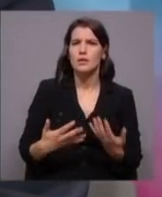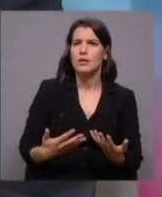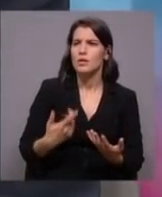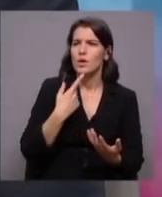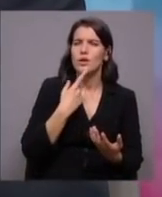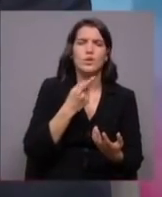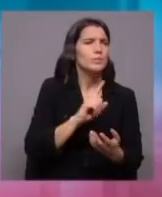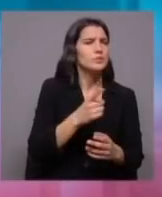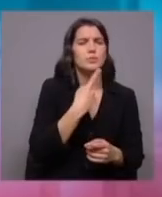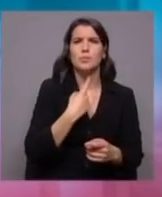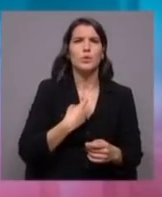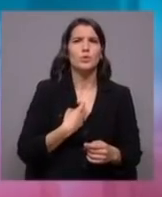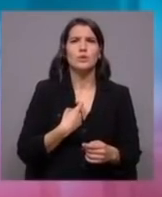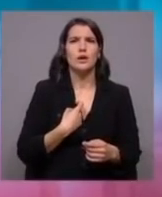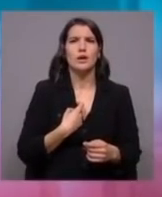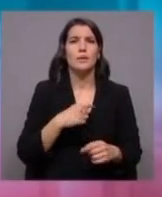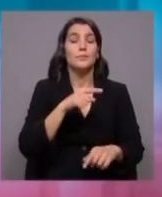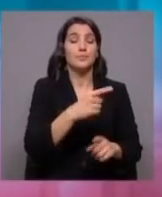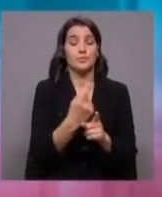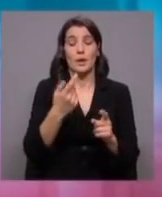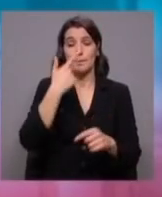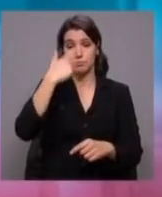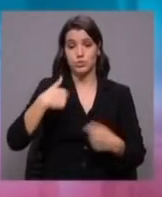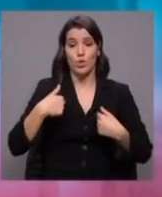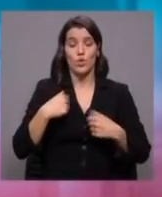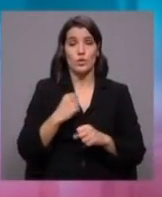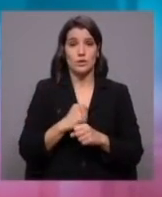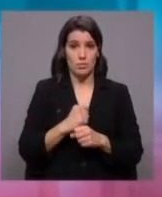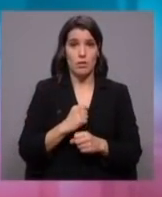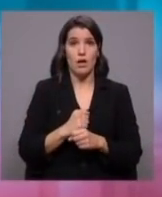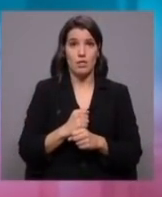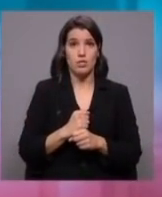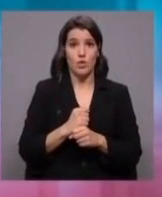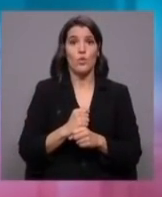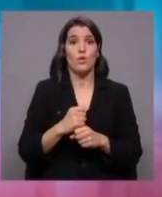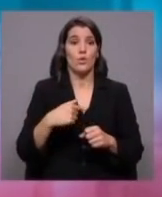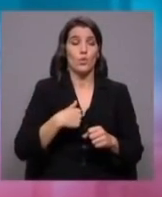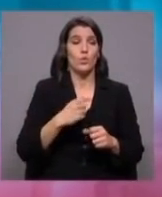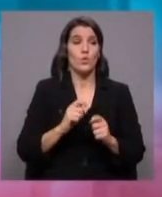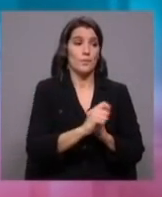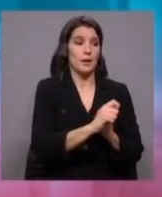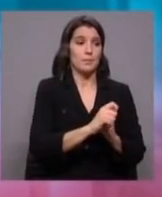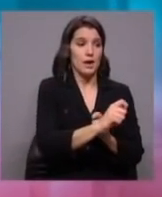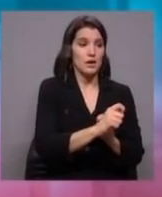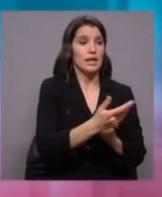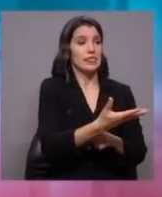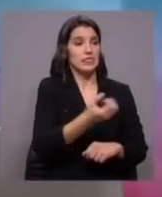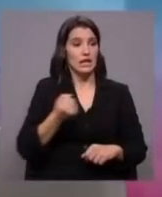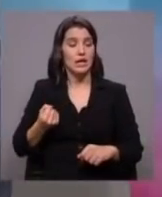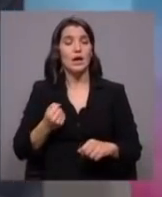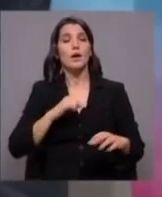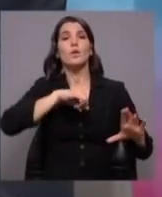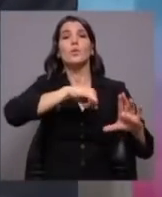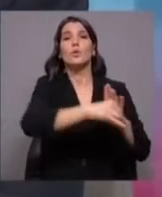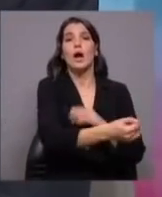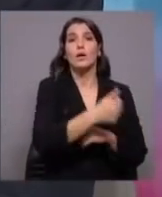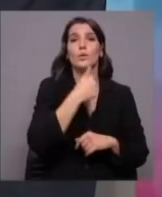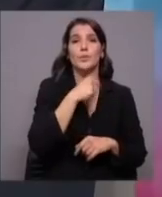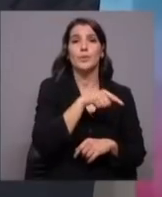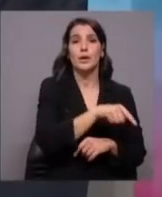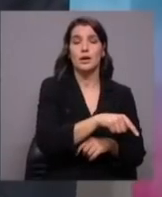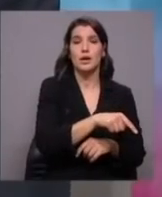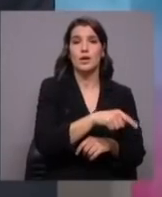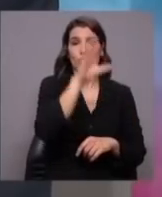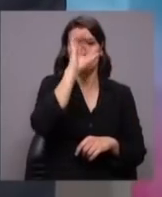Se há uma parte que depois o trabalhador pode retirar para capitalizar, como é que se resolve o problema do buraco nos